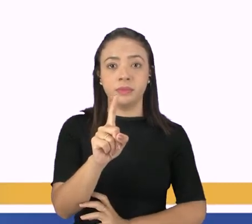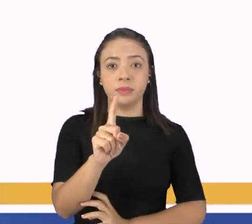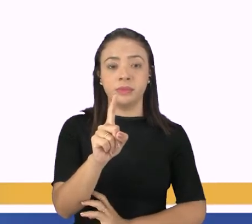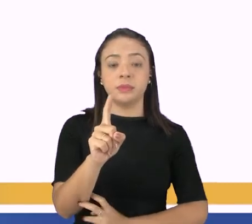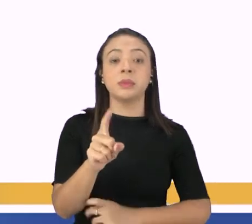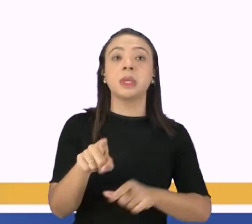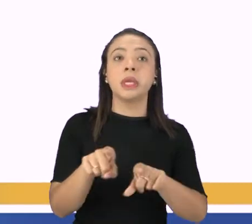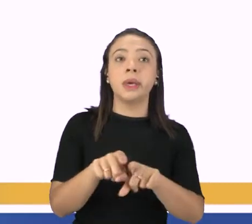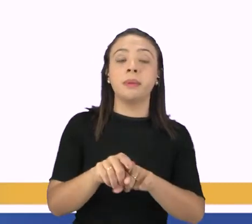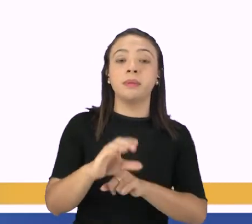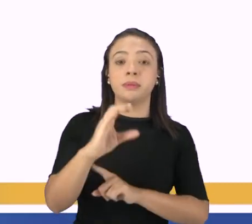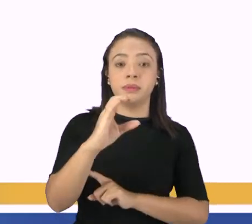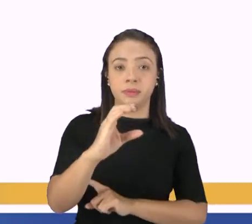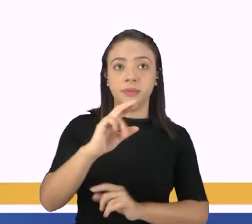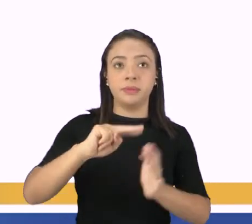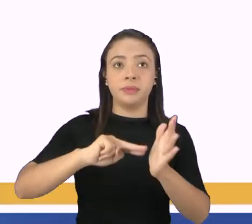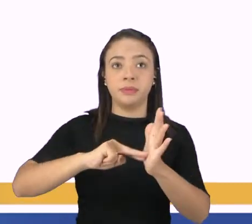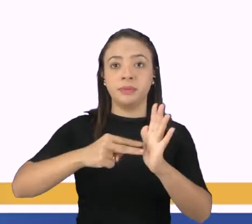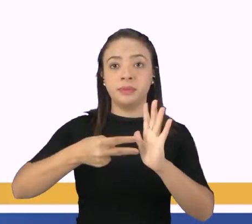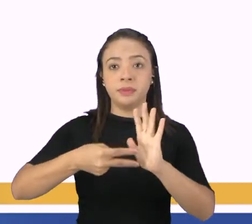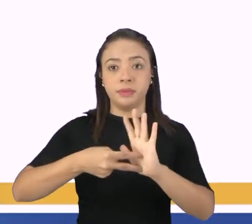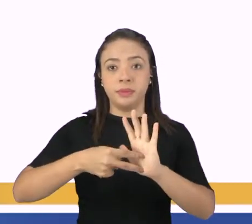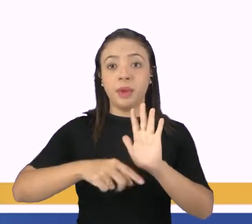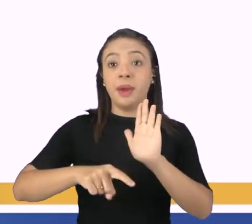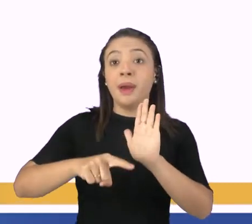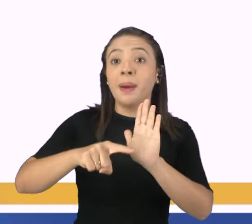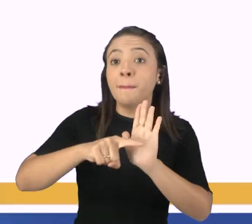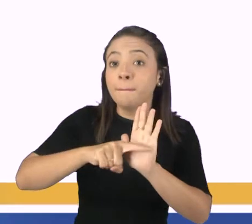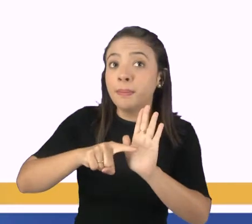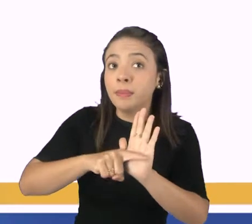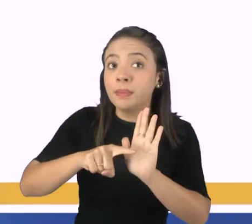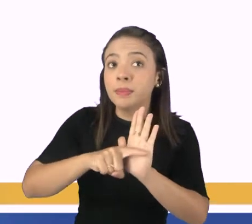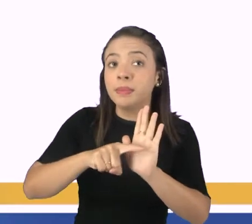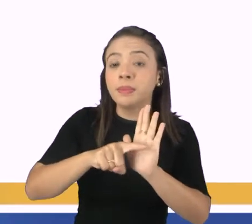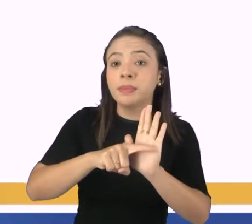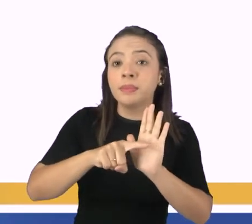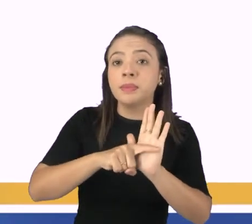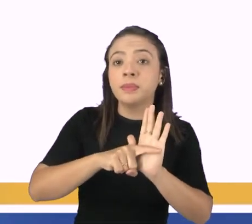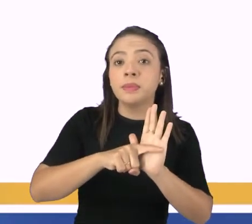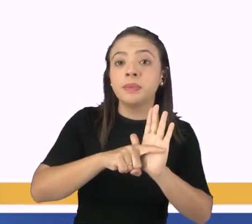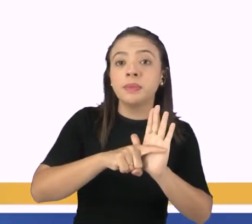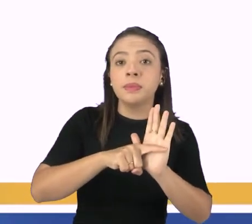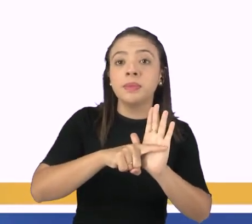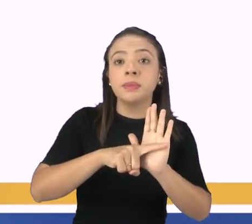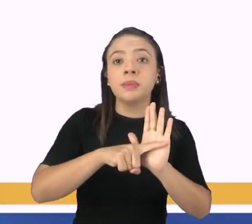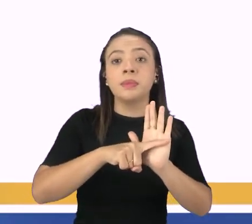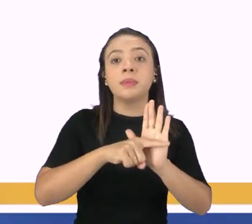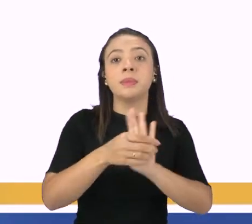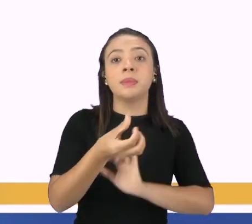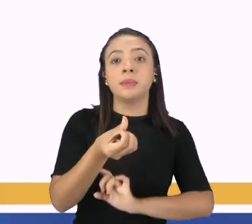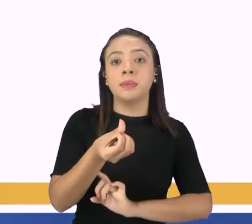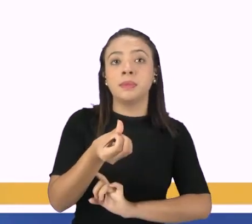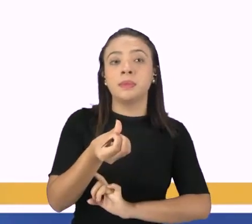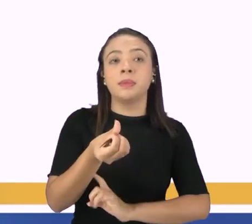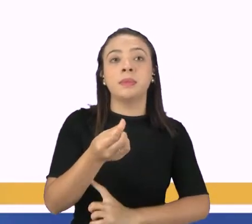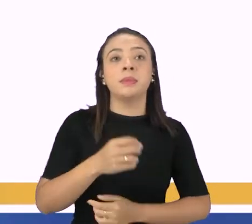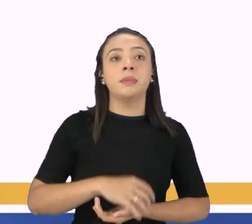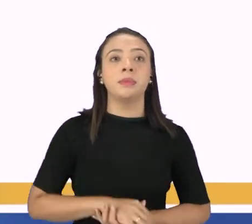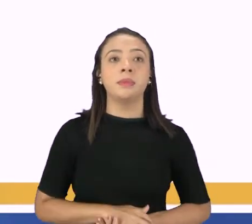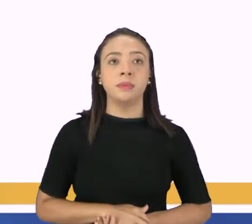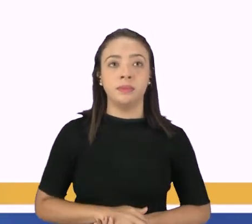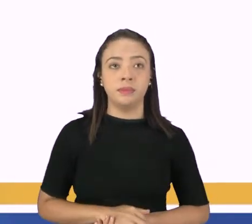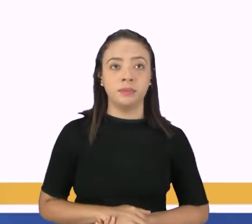negativo. E o c, né, que é o cara aí que aparece sozinho, né, sem variável, né, seria o termo